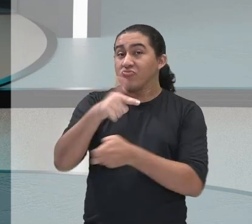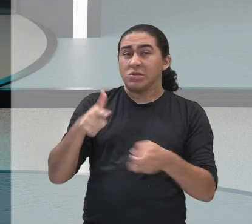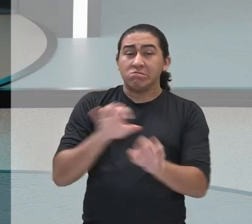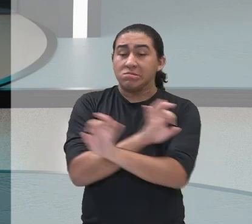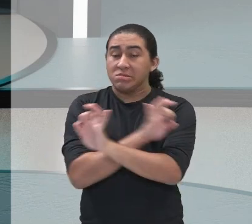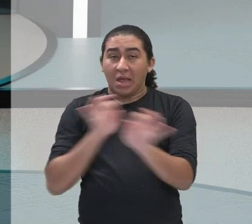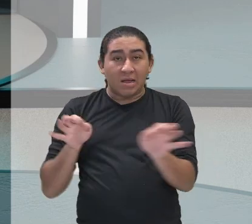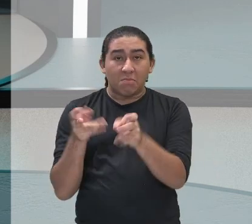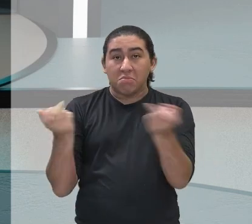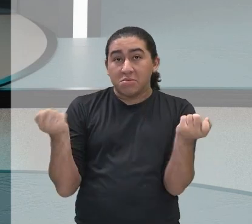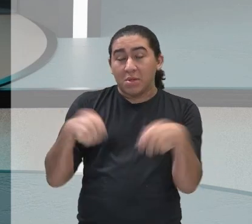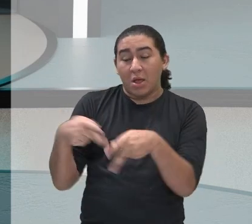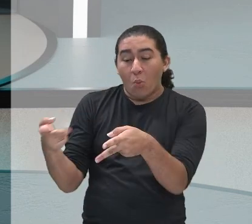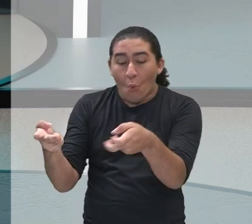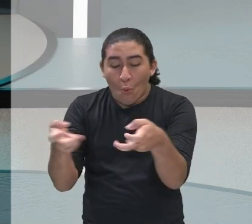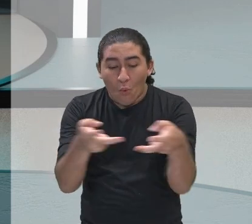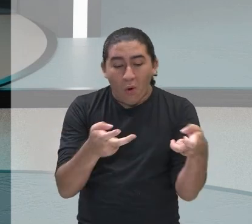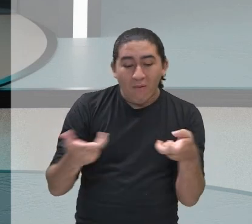tinha mais o que